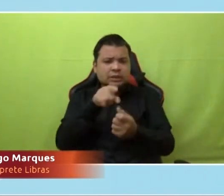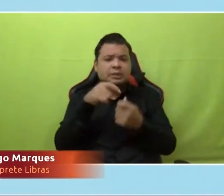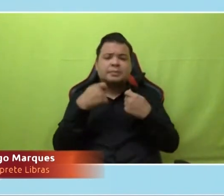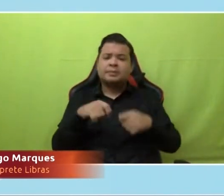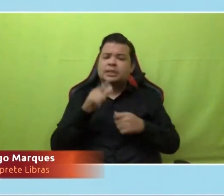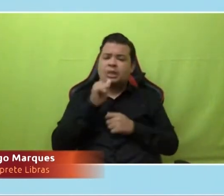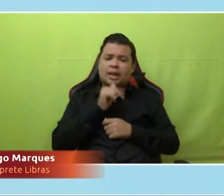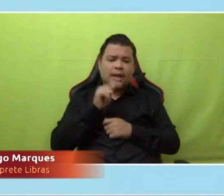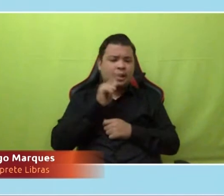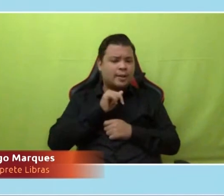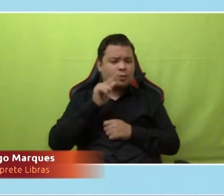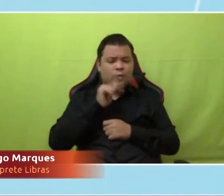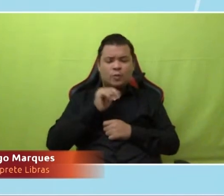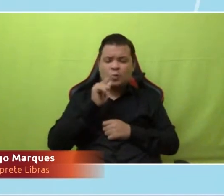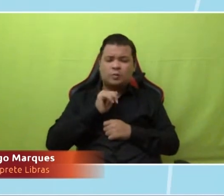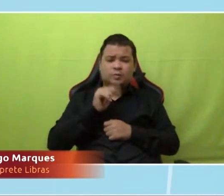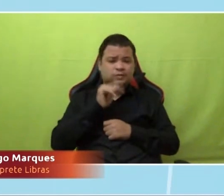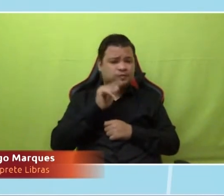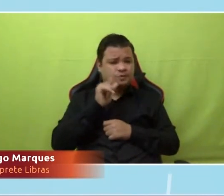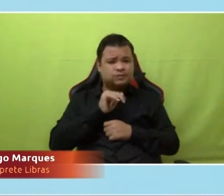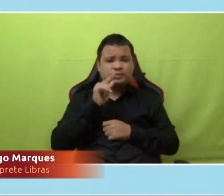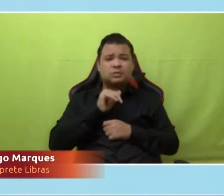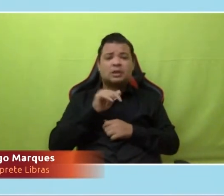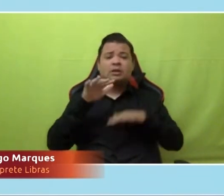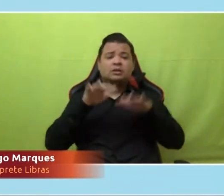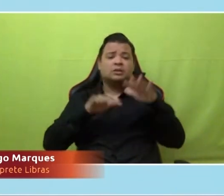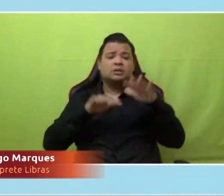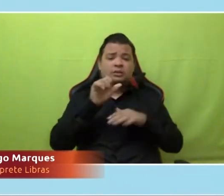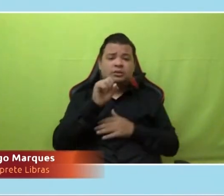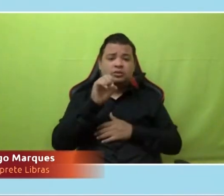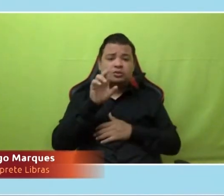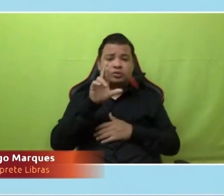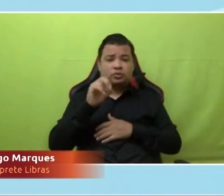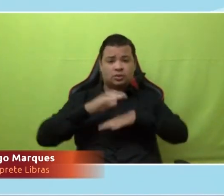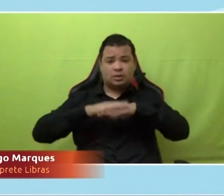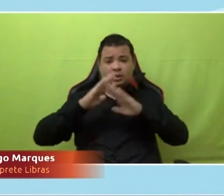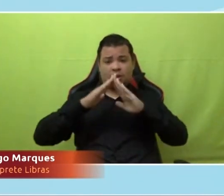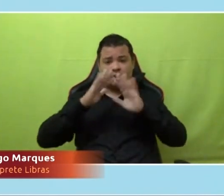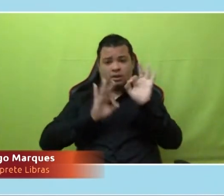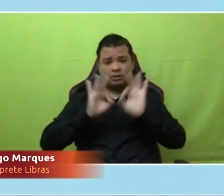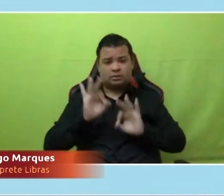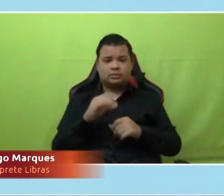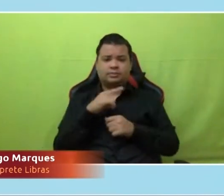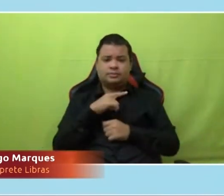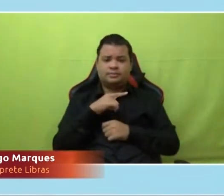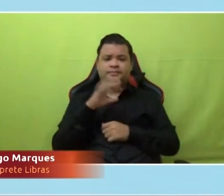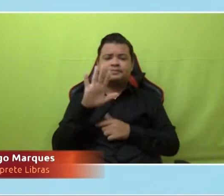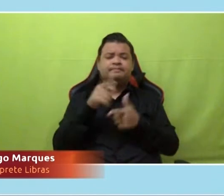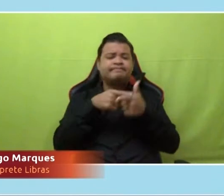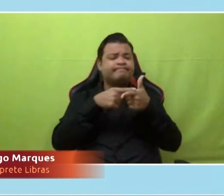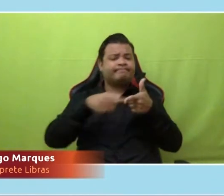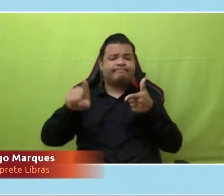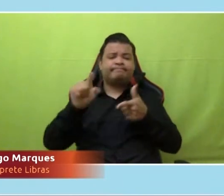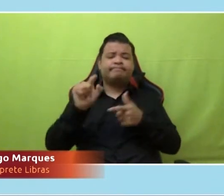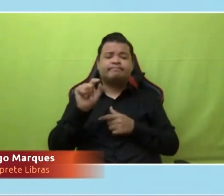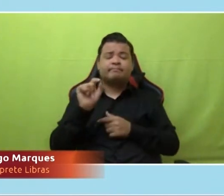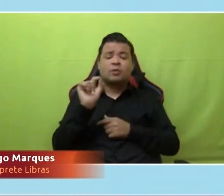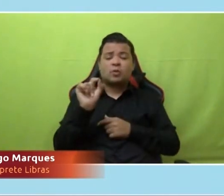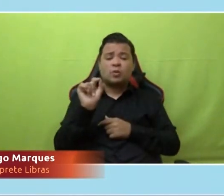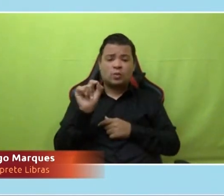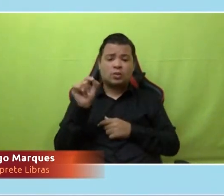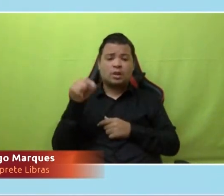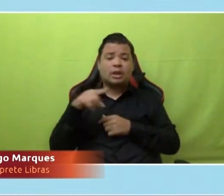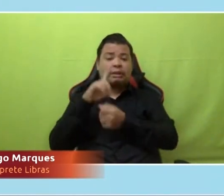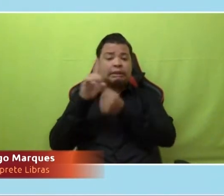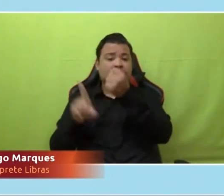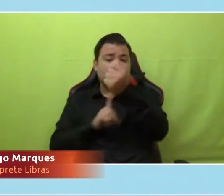hidratação vigorosa, até mesmo com soro caseiro. O grande problema que a gente vê com dengue, e dengue é muito